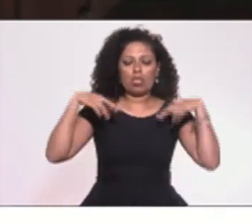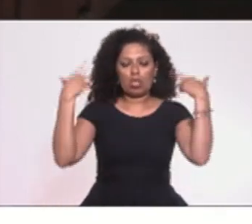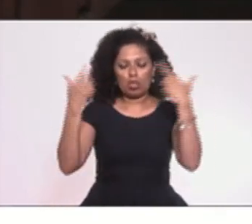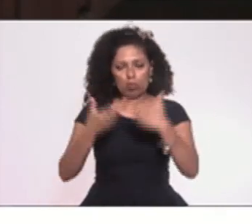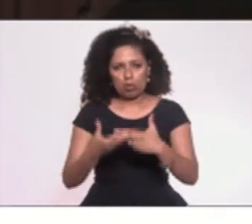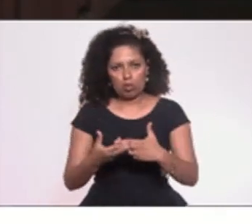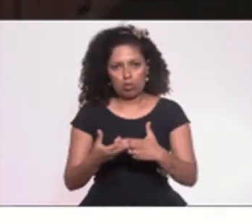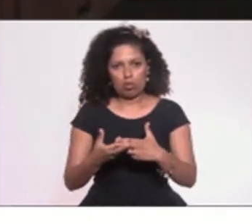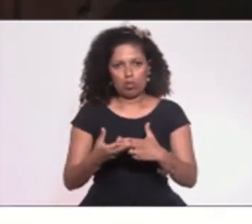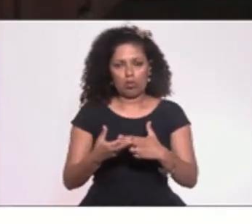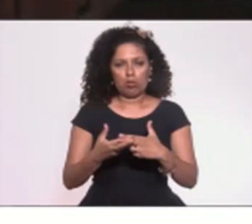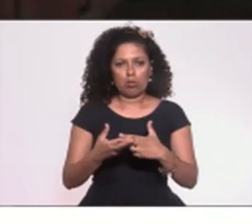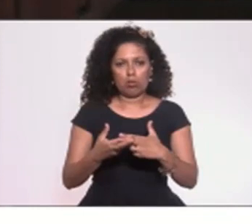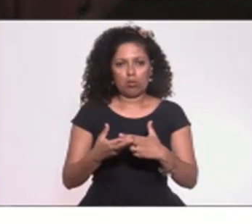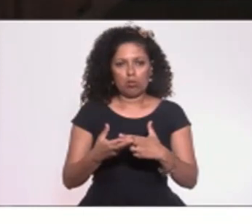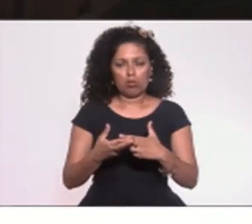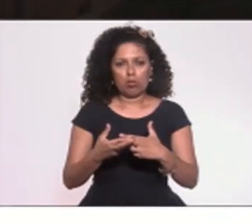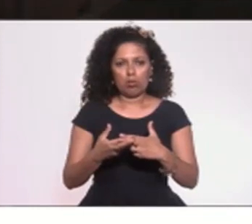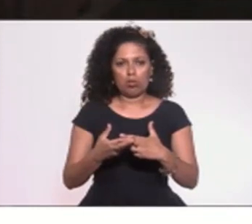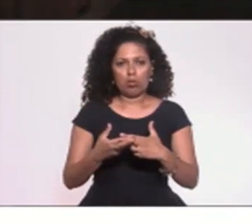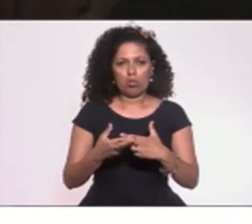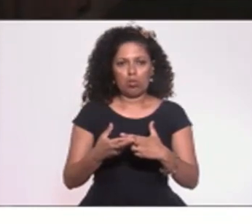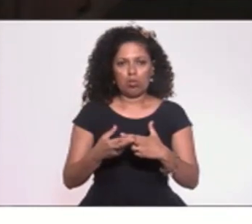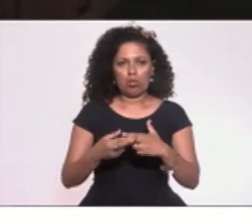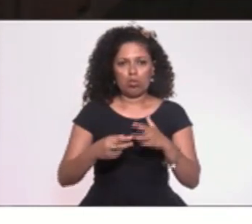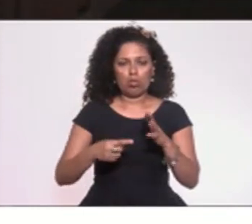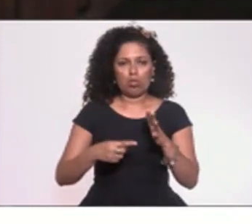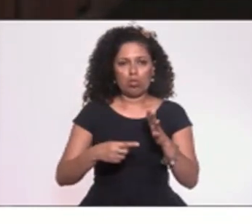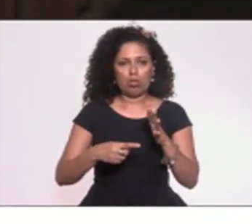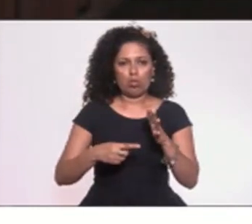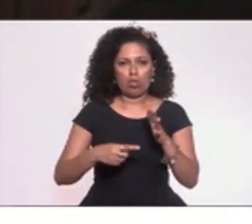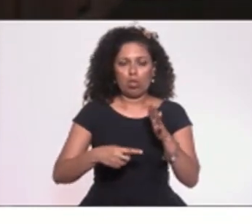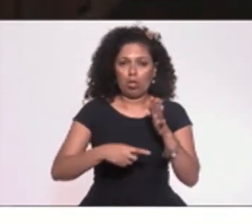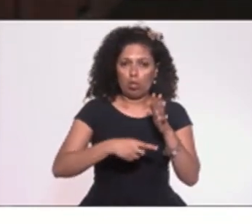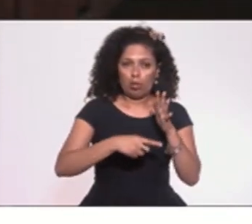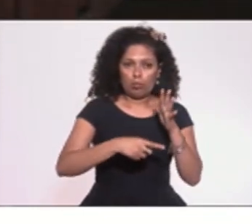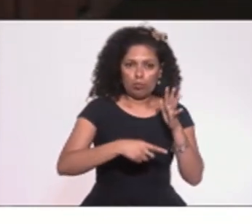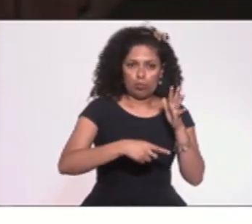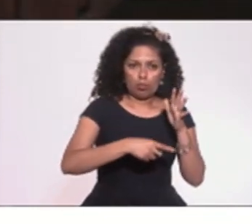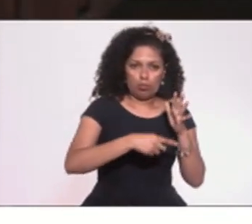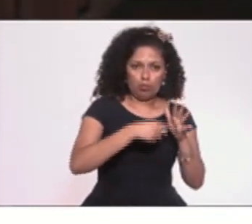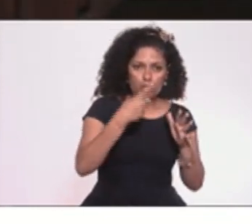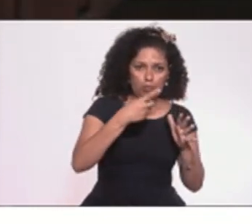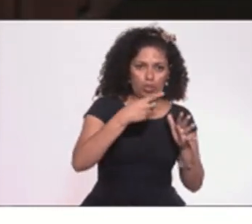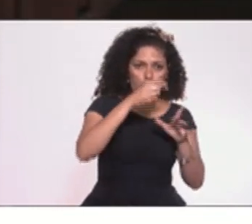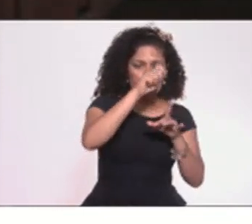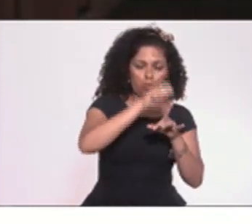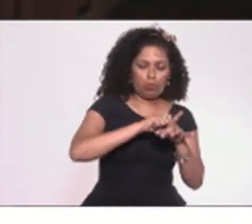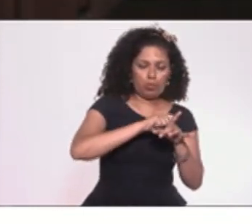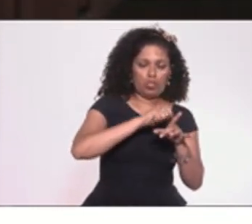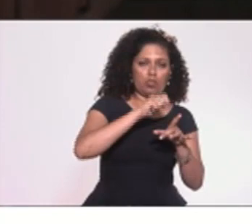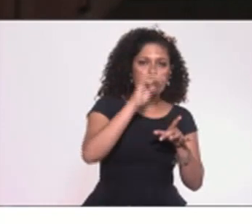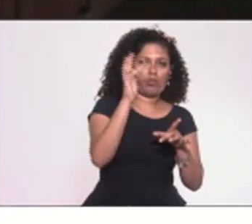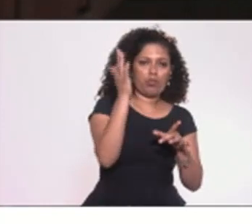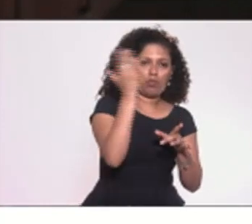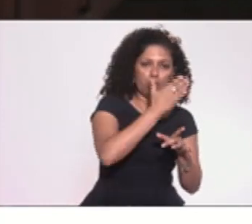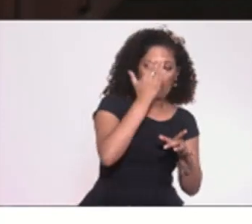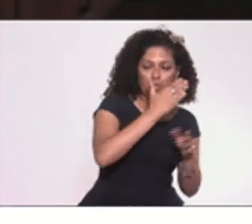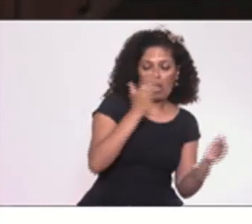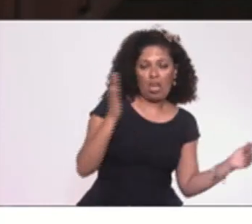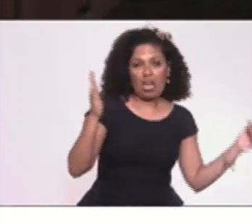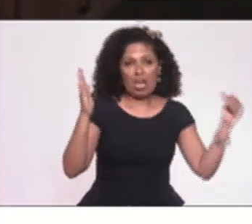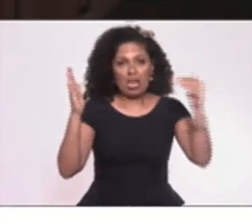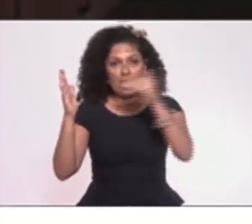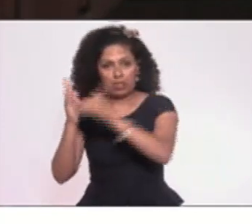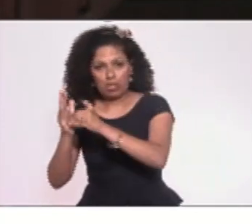legislativa. Sessão legislativa é o período de 1º de fevereiro desse ano até 1º